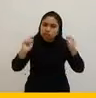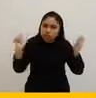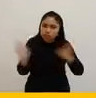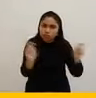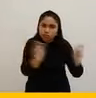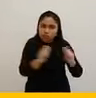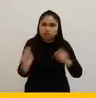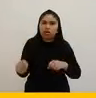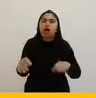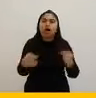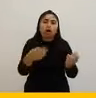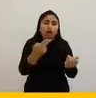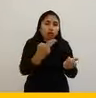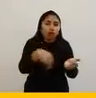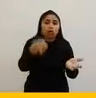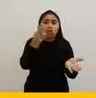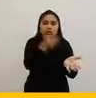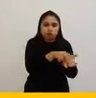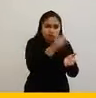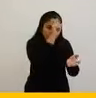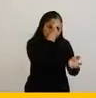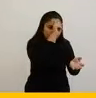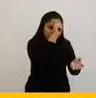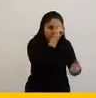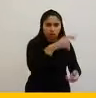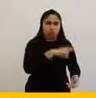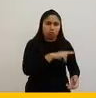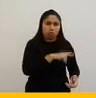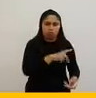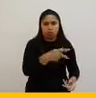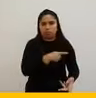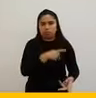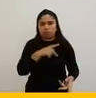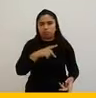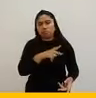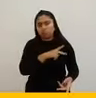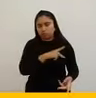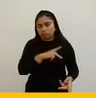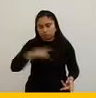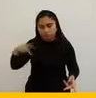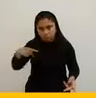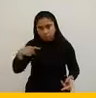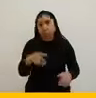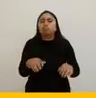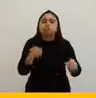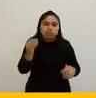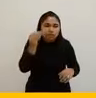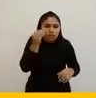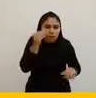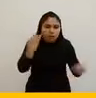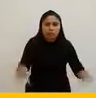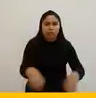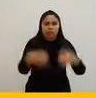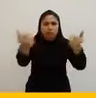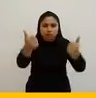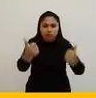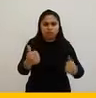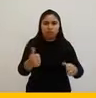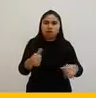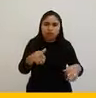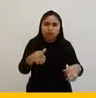de leitos da rede pública e da rede privada no nosso município ao aumento possível da